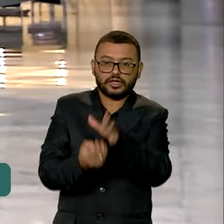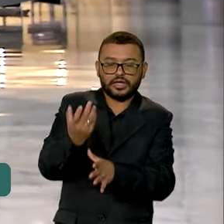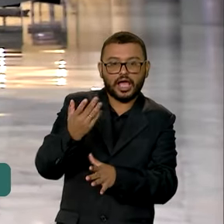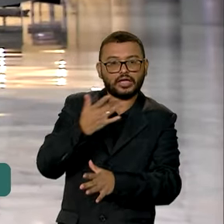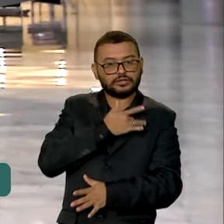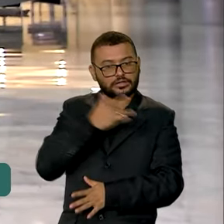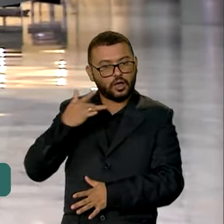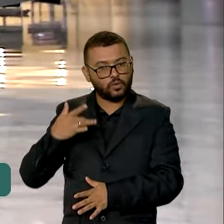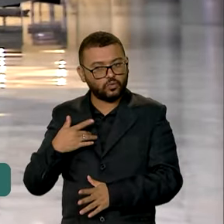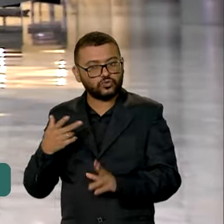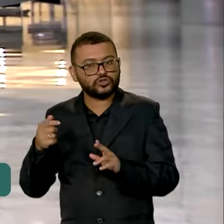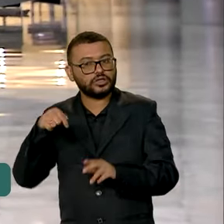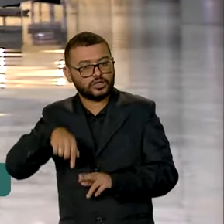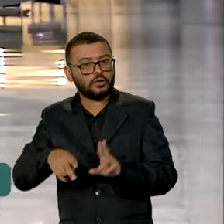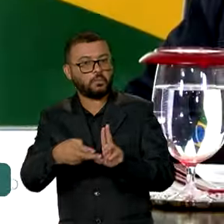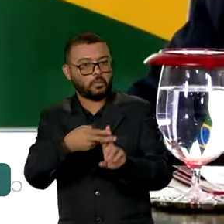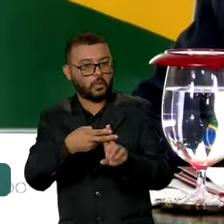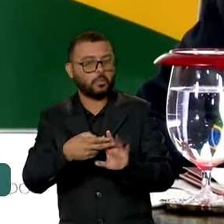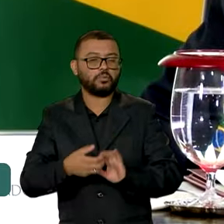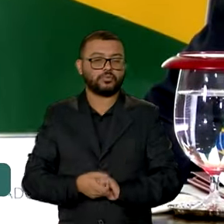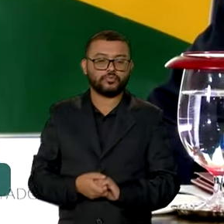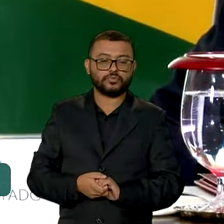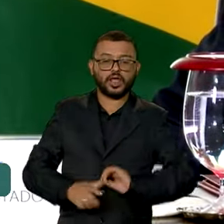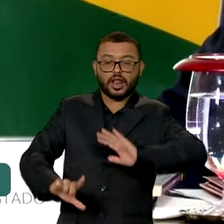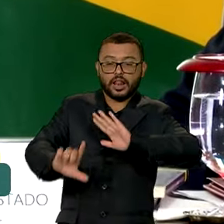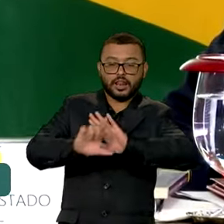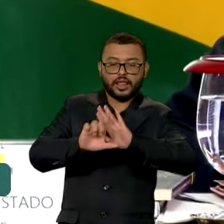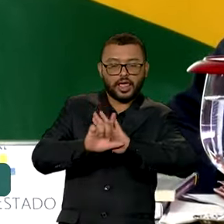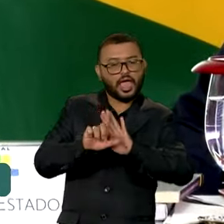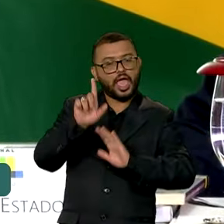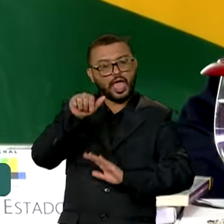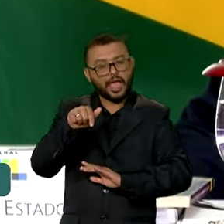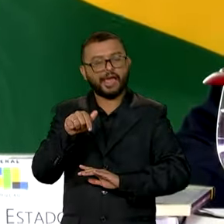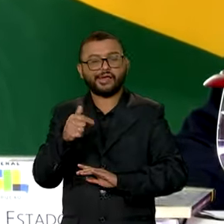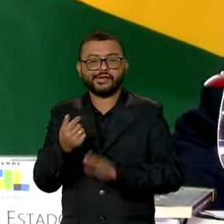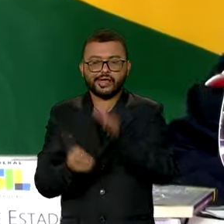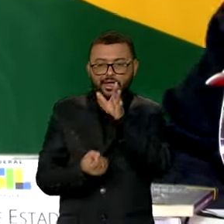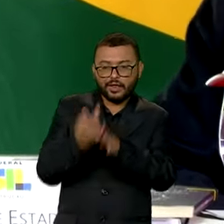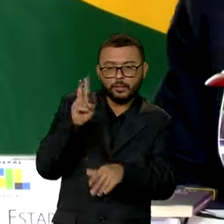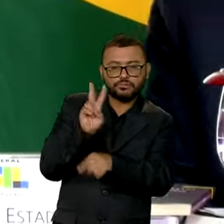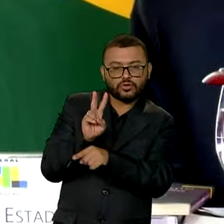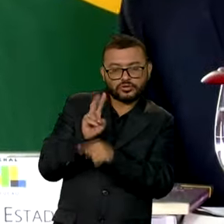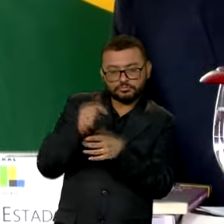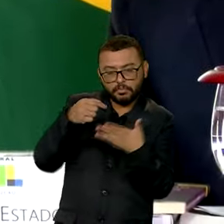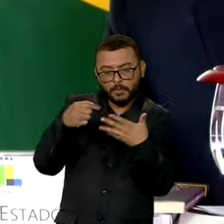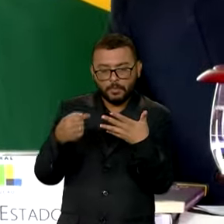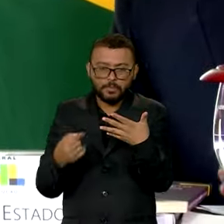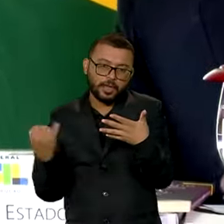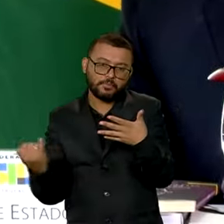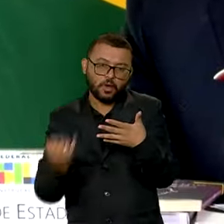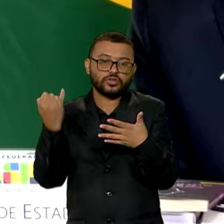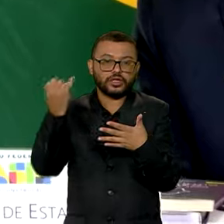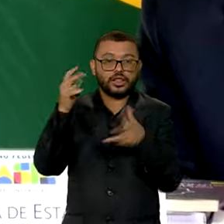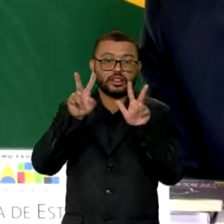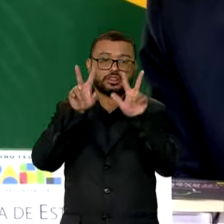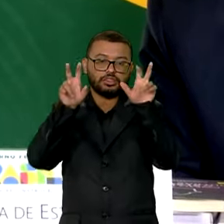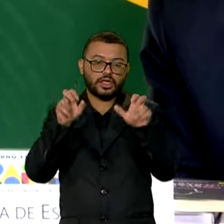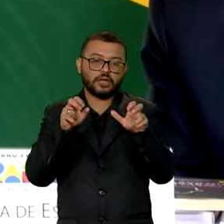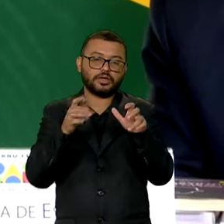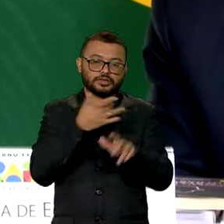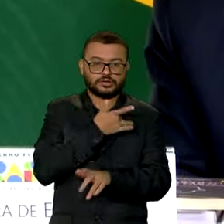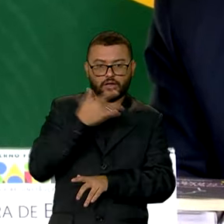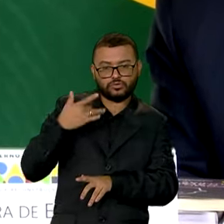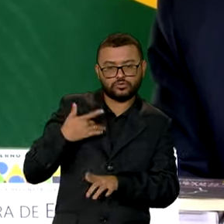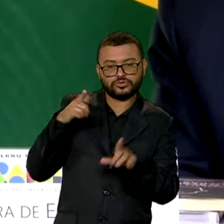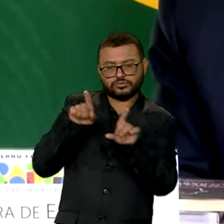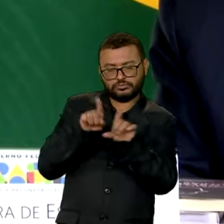de saúde existentes. A lei guarda todos esses pontos importantes para a saúde e,